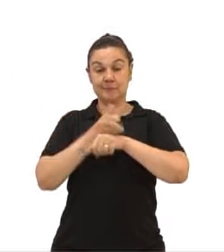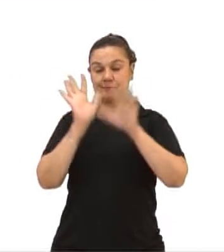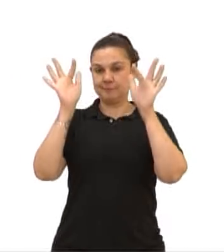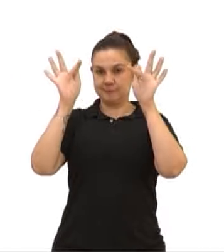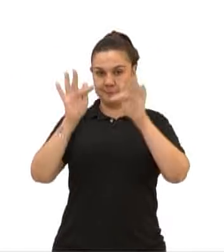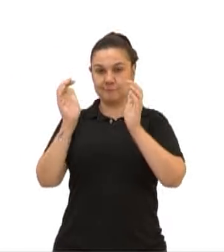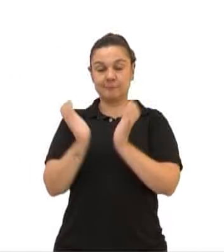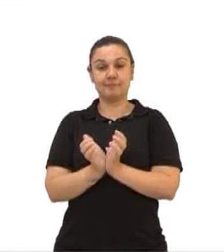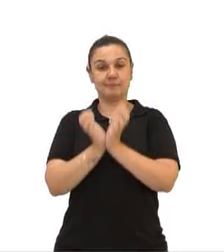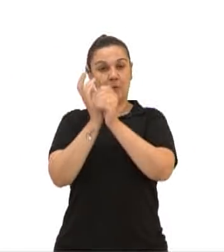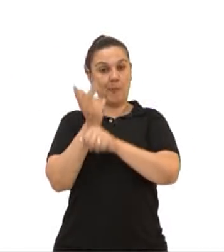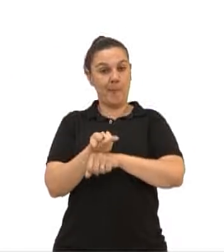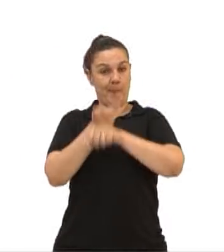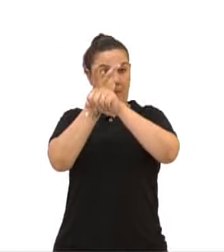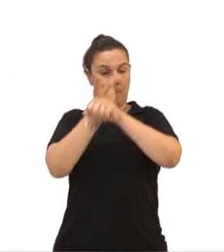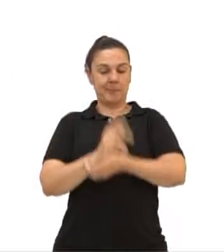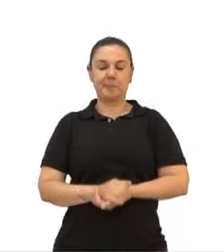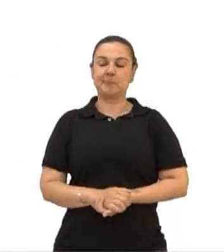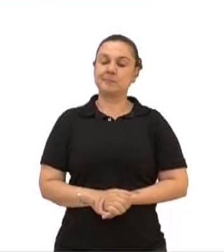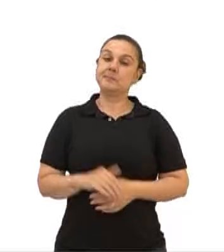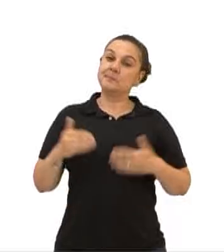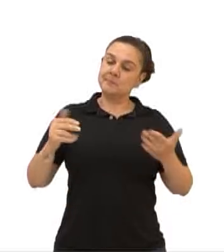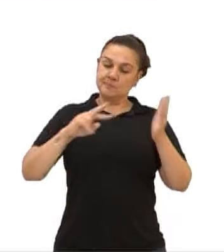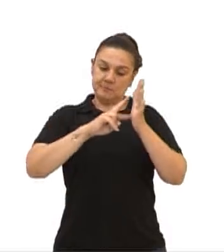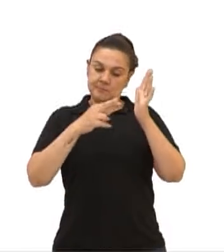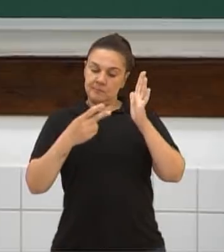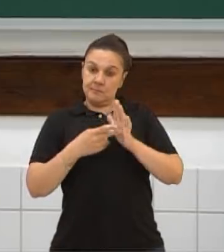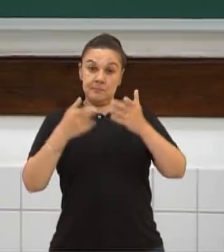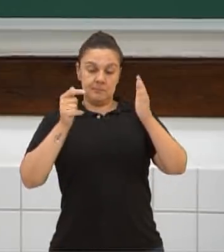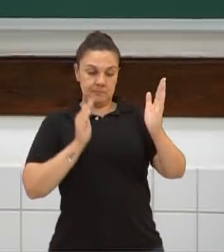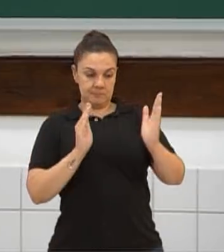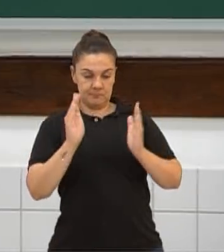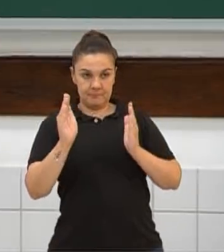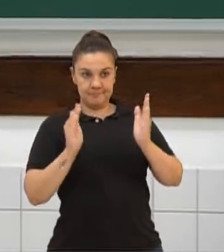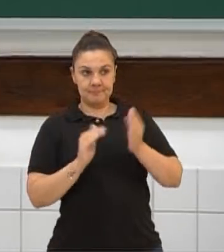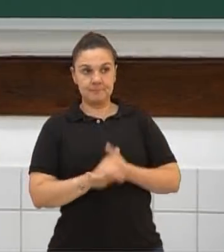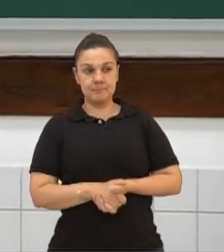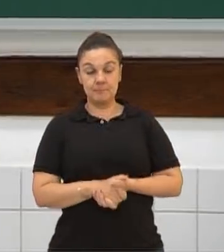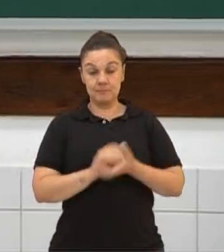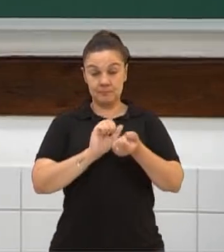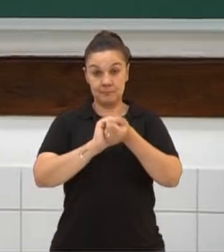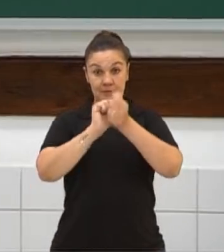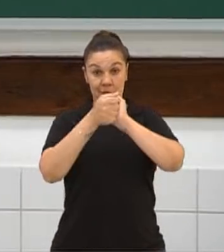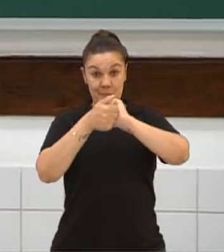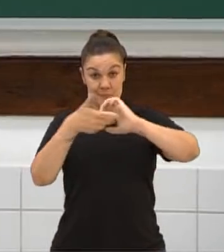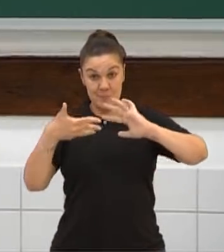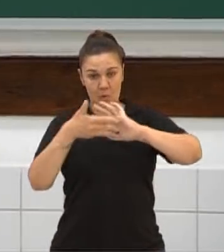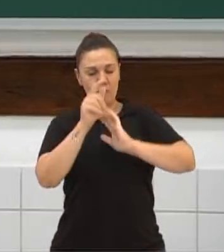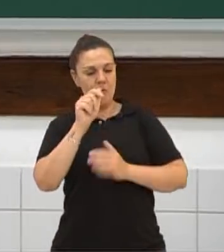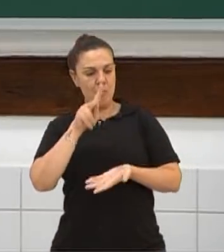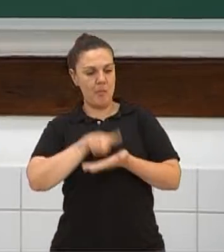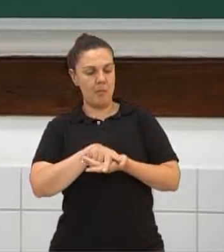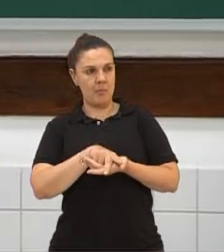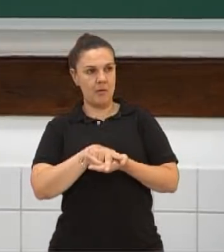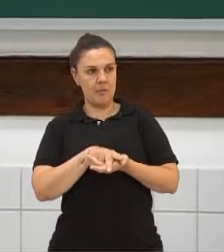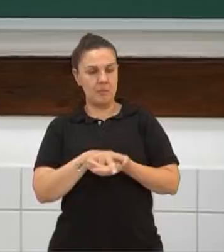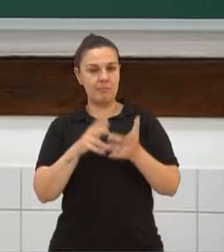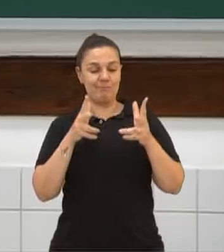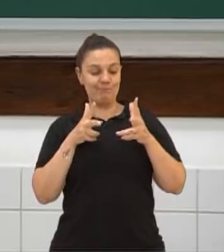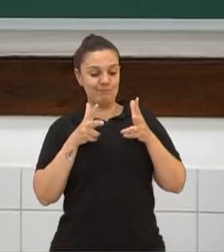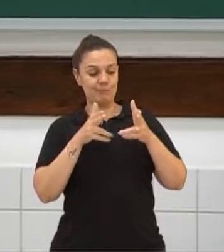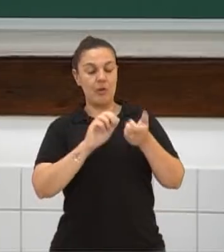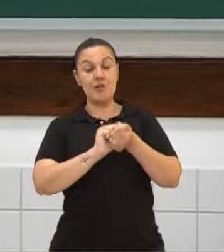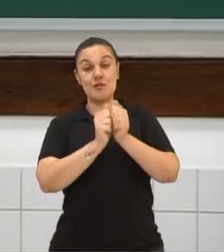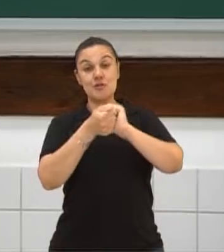resultado. Bem, o que isso significa? Significa que nesse período o esporte ele veio a se tornar sim sinônimo